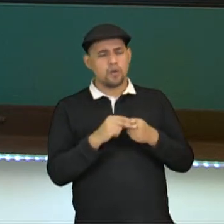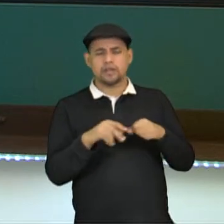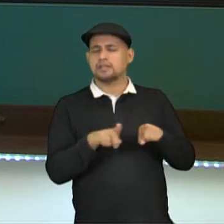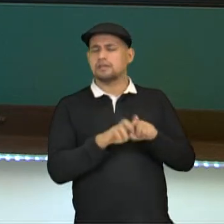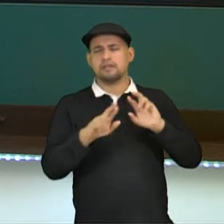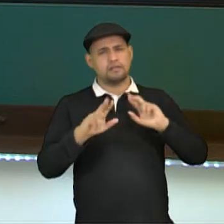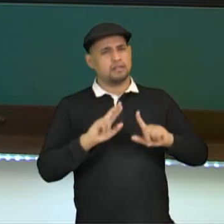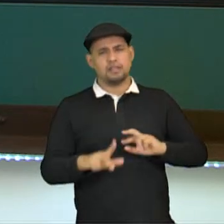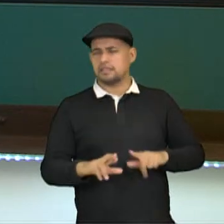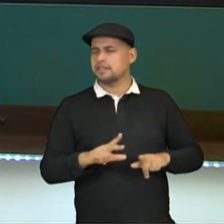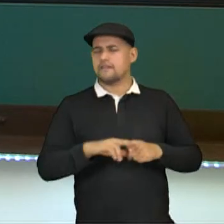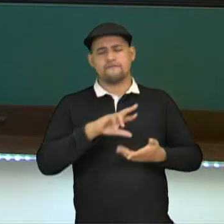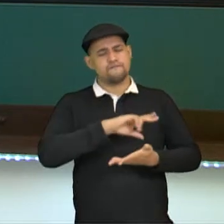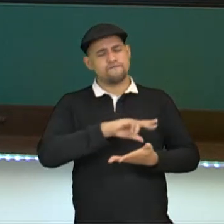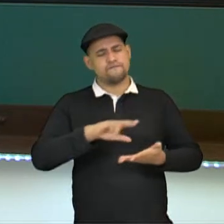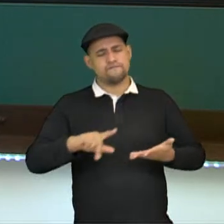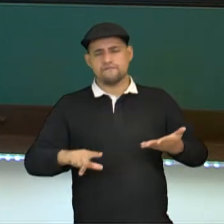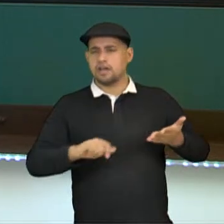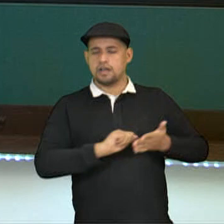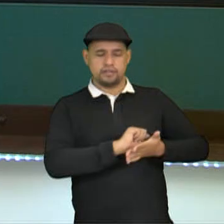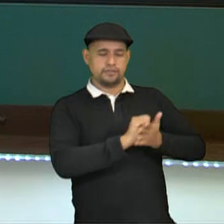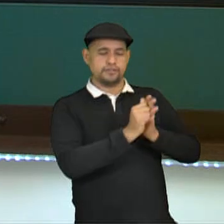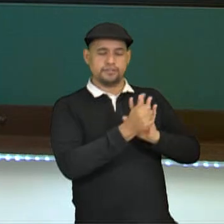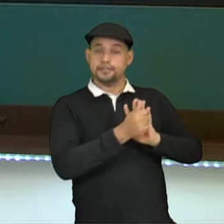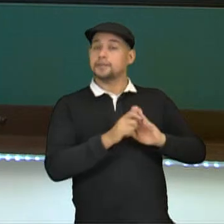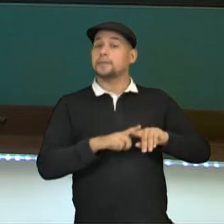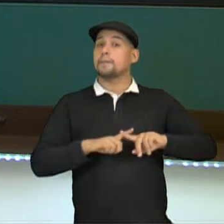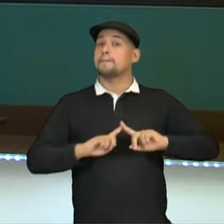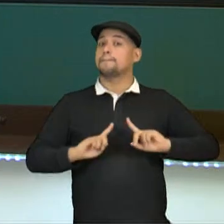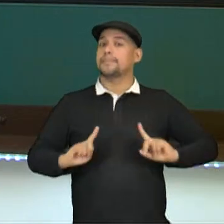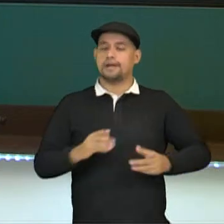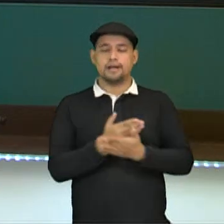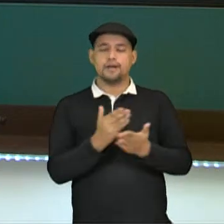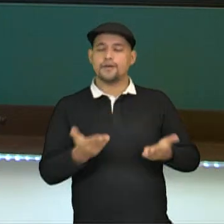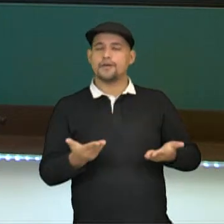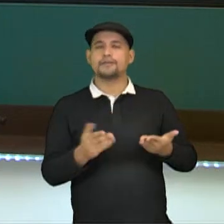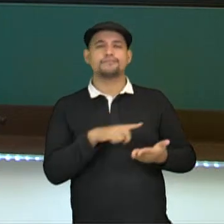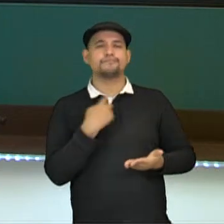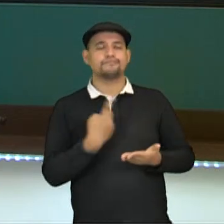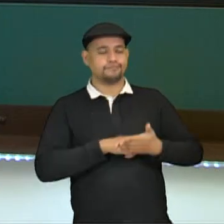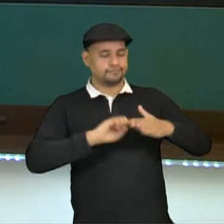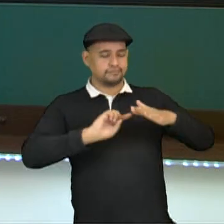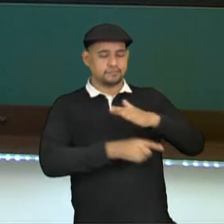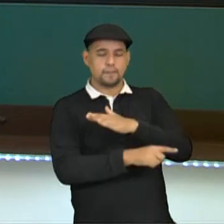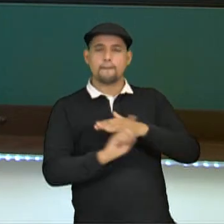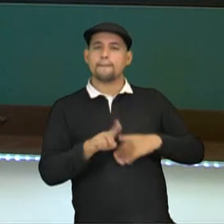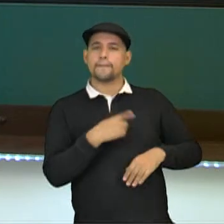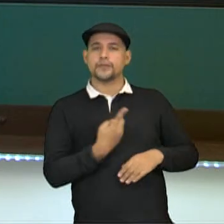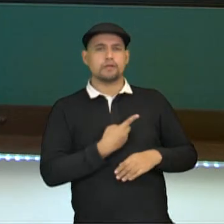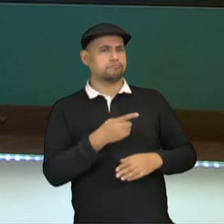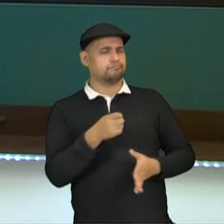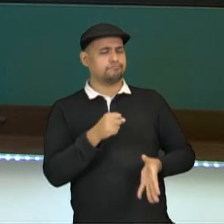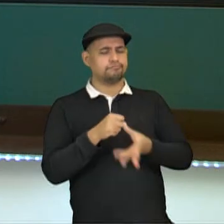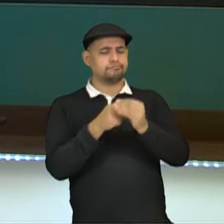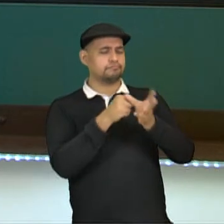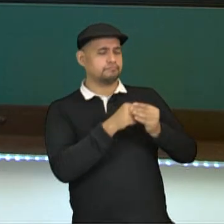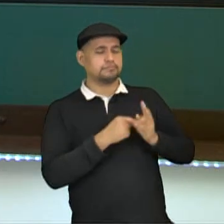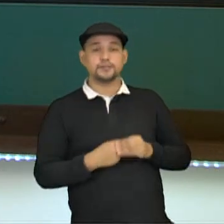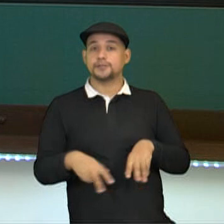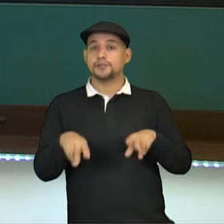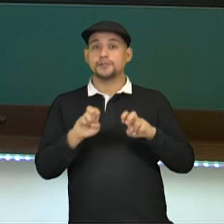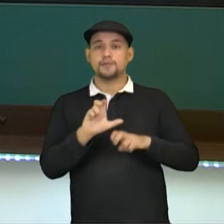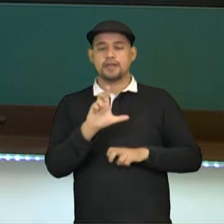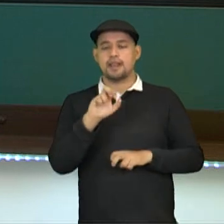Temos aí os mais variados gêneros textuais. Nessa aula, vamos aprofundar um pouquinho o nosso conhecimento sobre